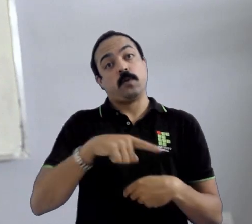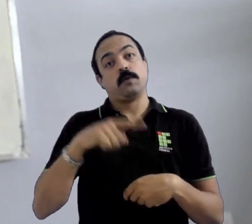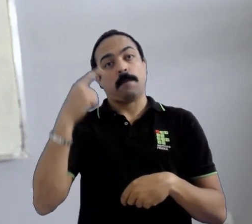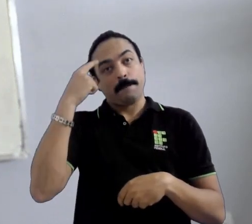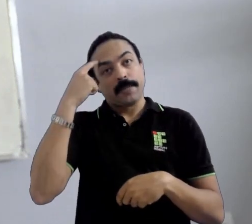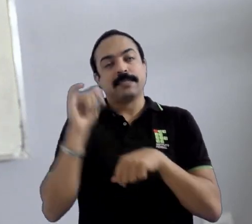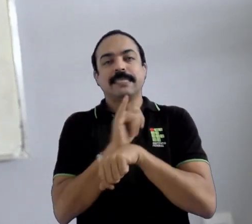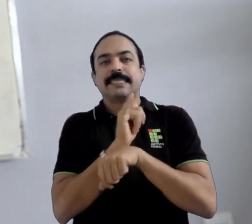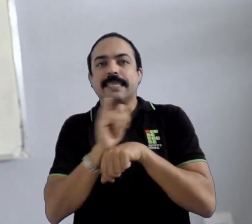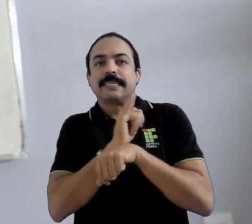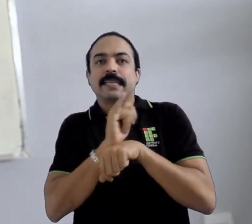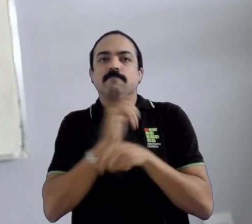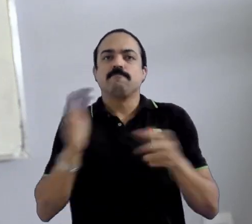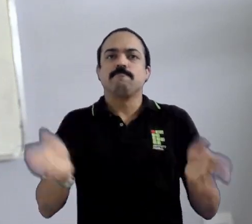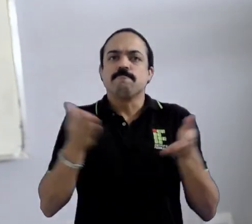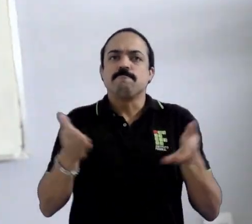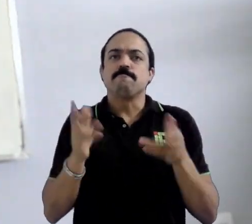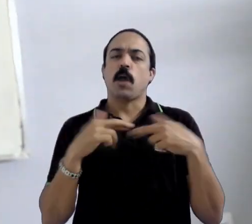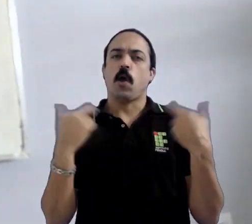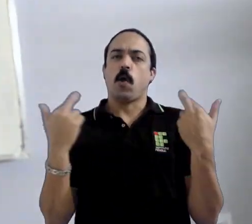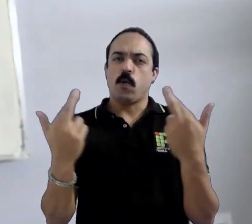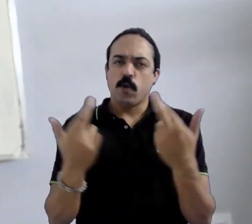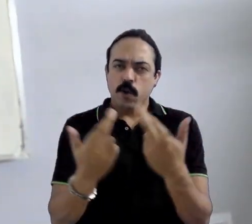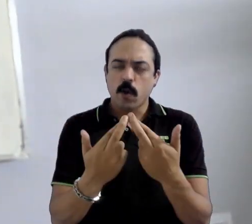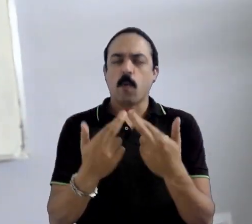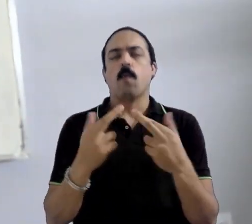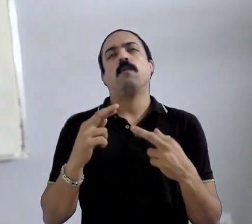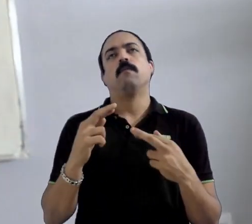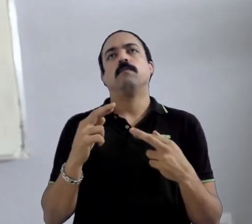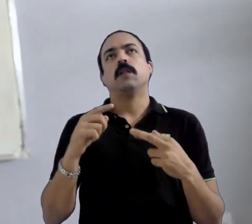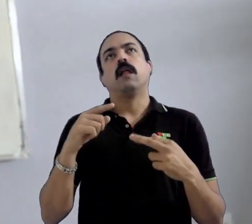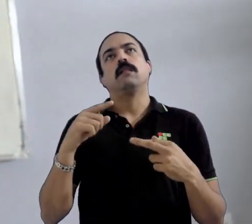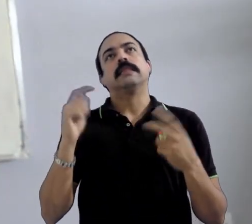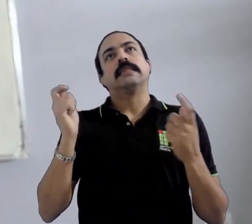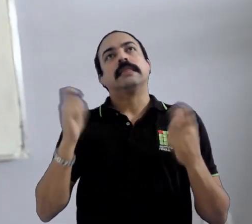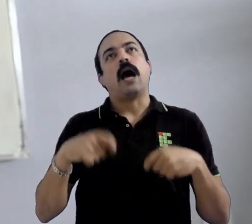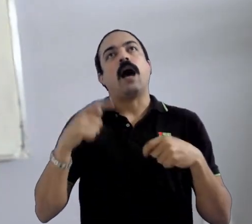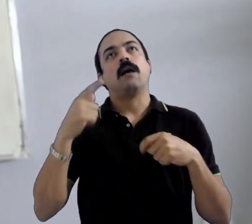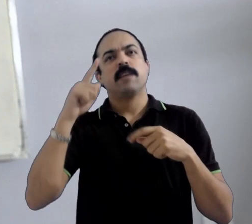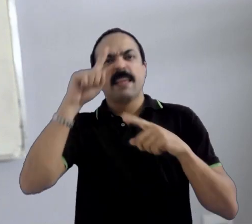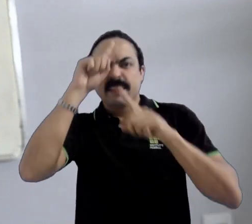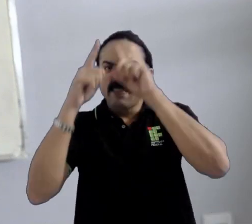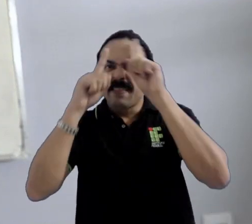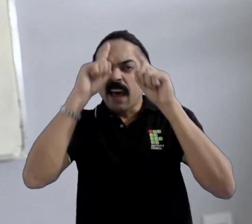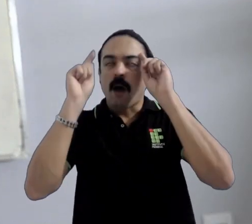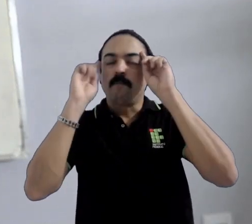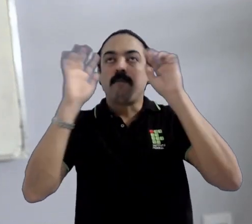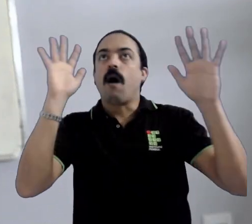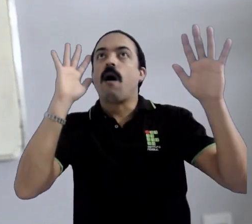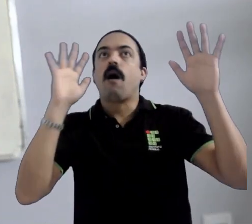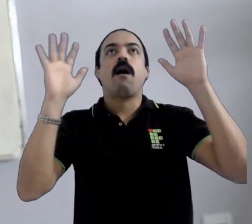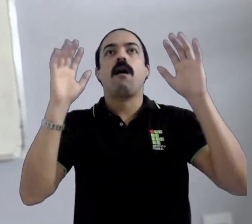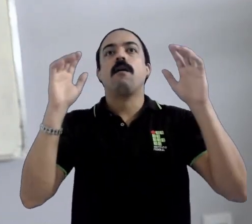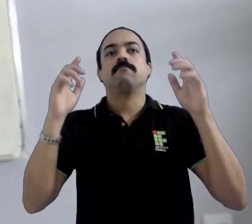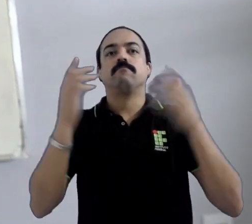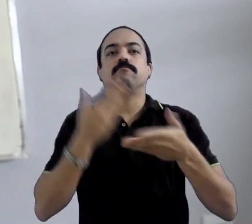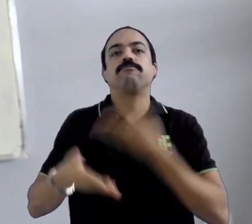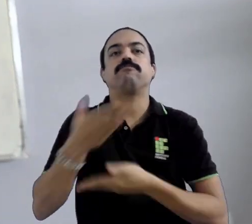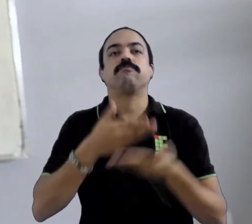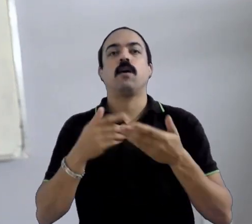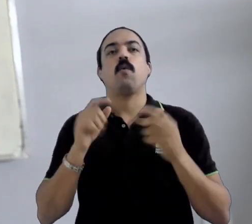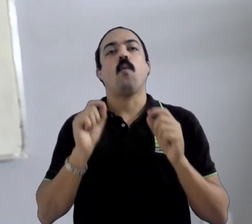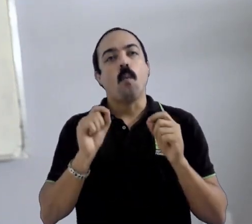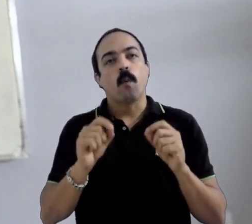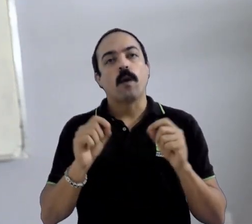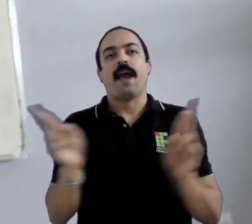de estimular essas reuniões e elas tenham, vamos dizer assim, um arejamento de ideias. E eu estou falando da relação entre os membros.